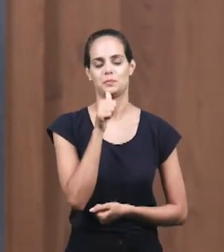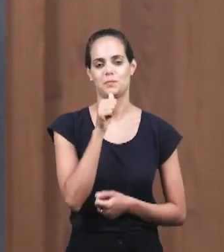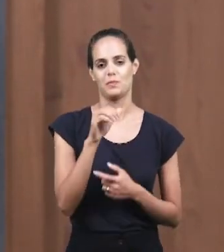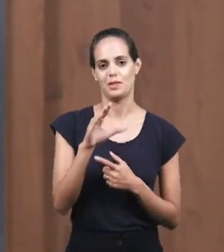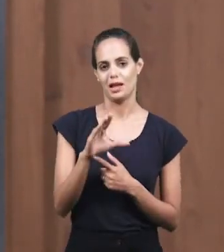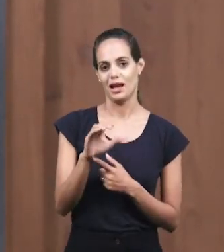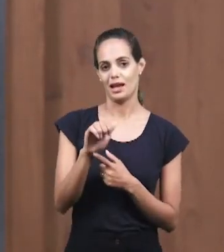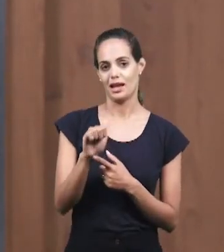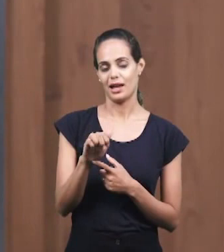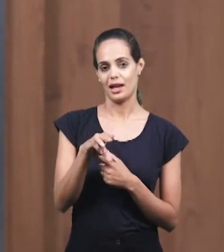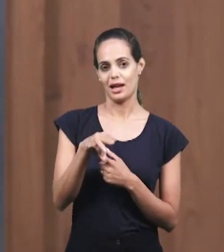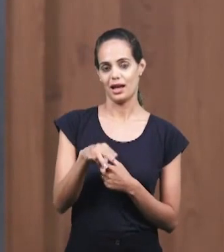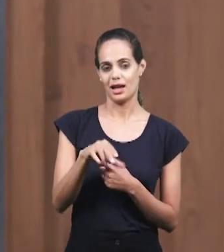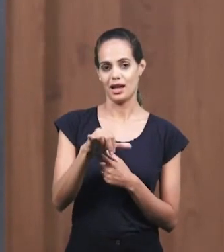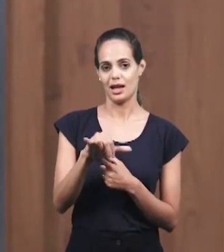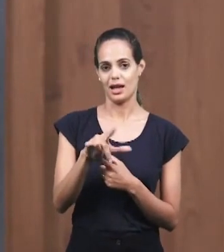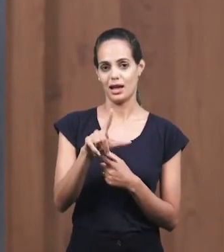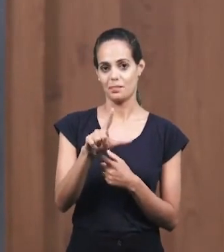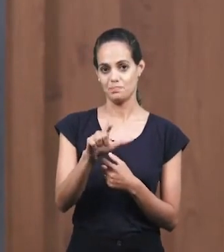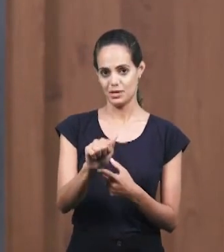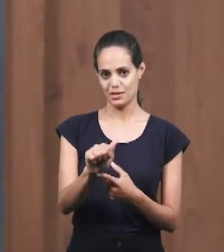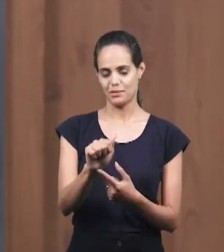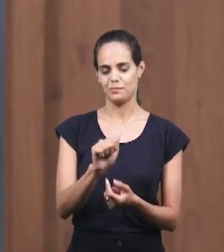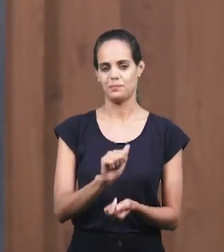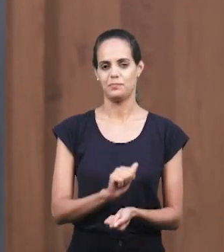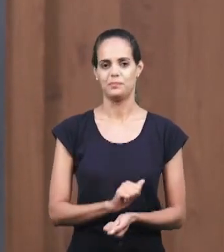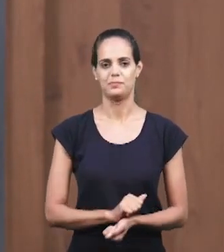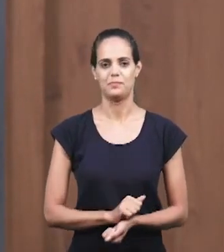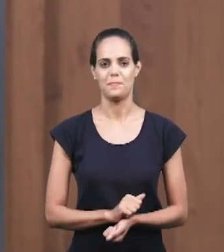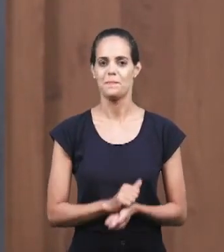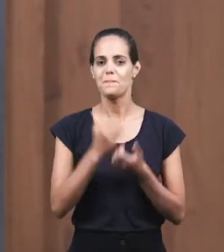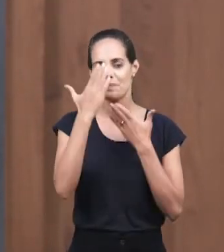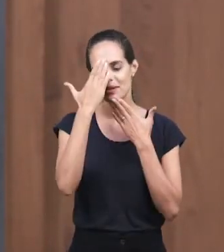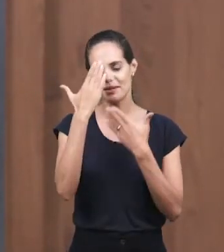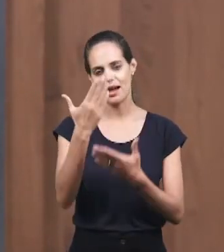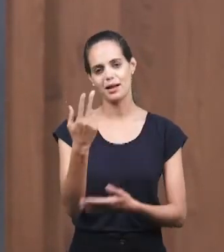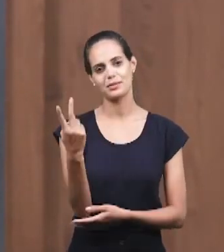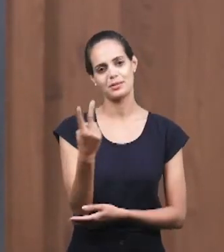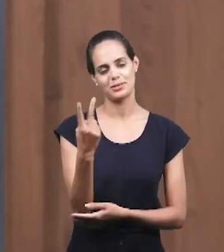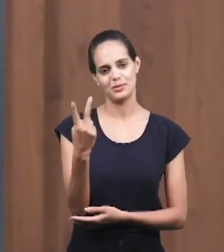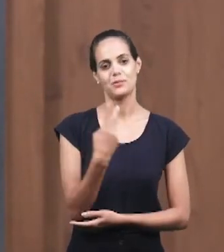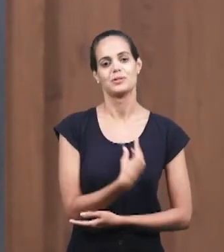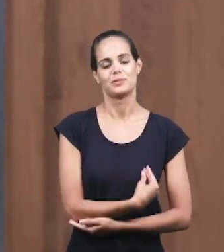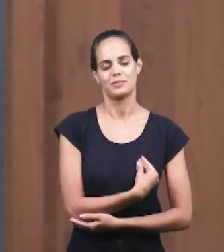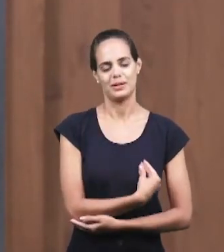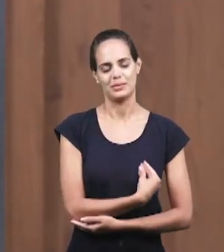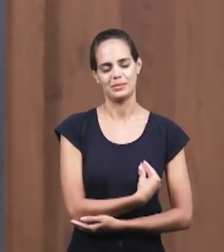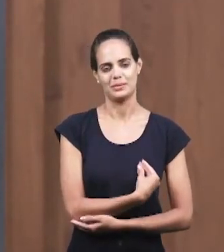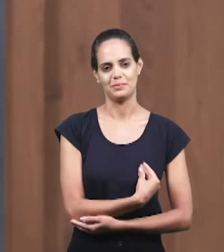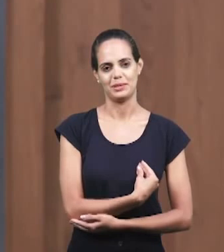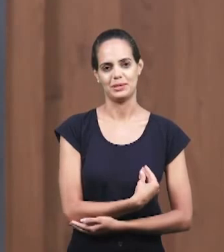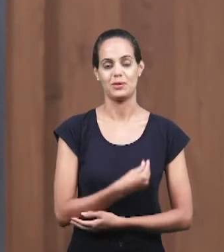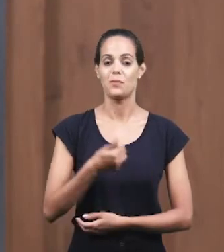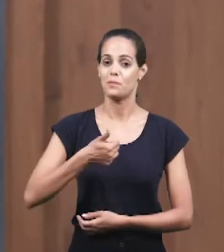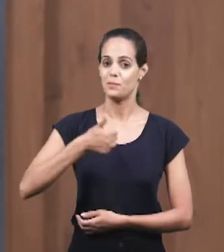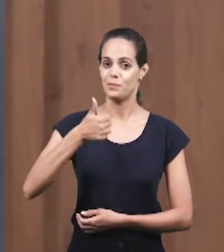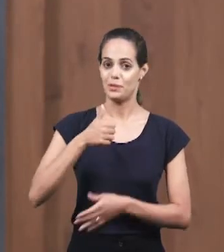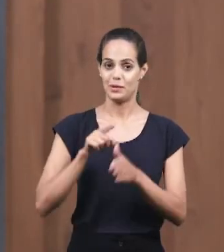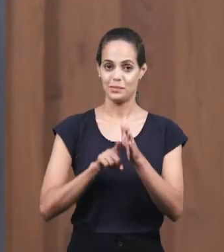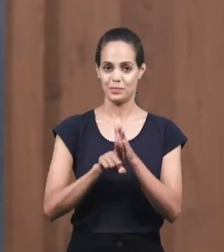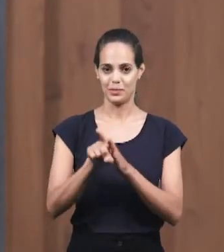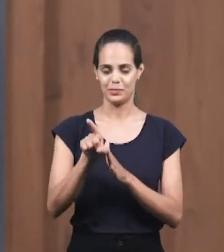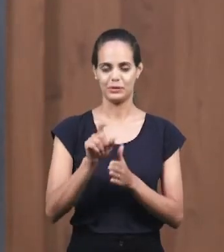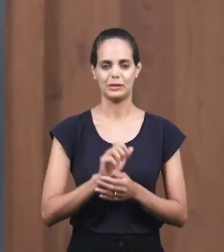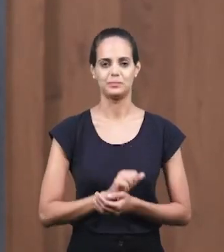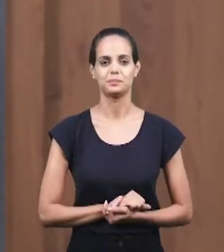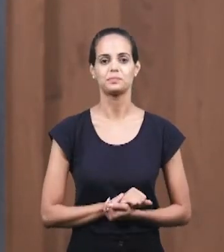lá de Rosarinho, em Recife. Muito obrigado a participação dos nossos dois irmãos, do irmão e da irmã, nesta primeira